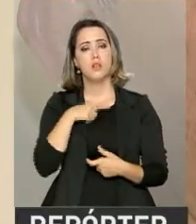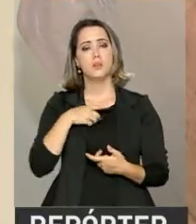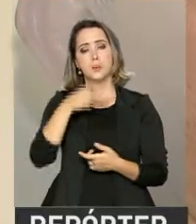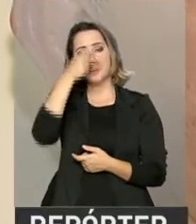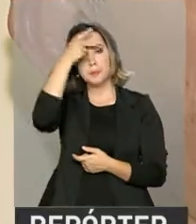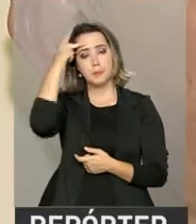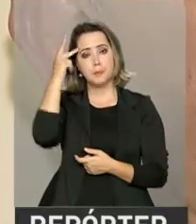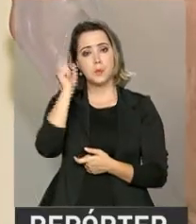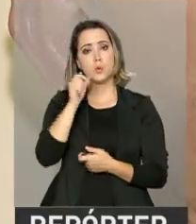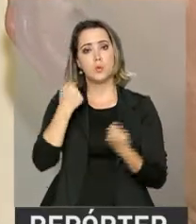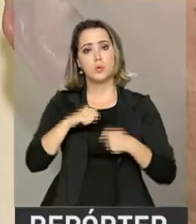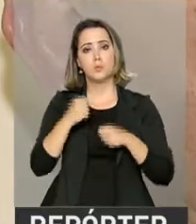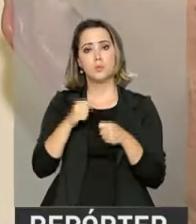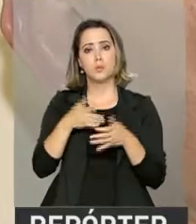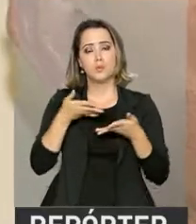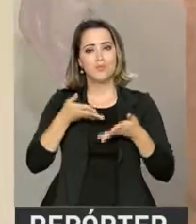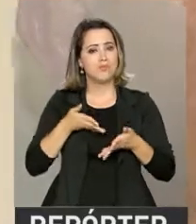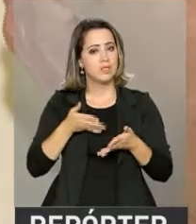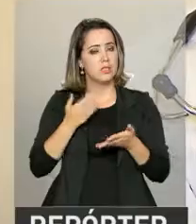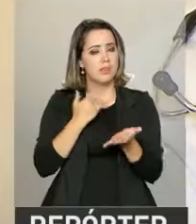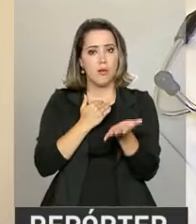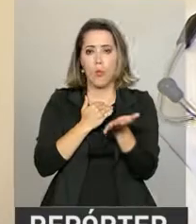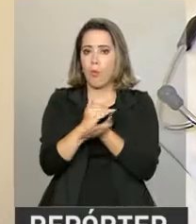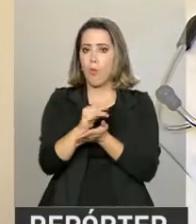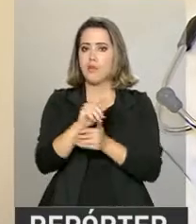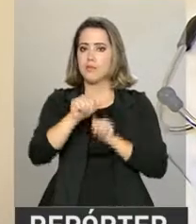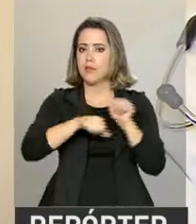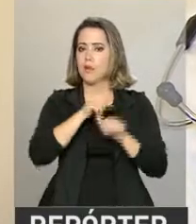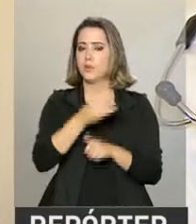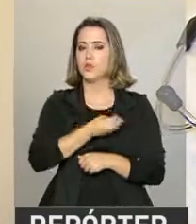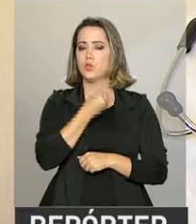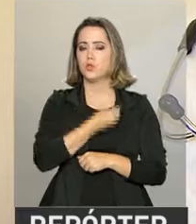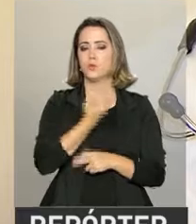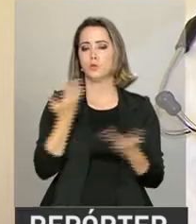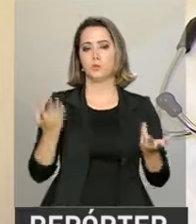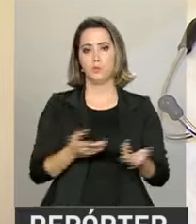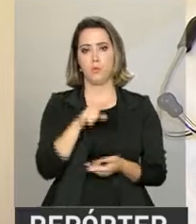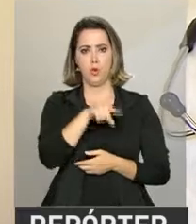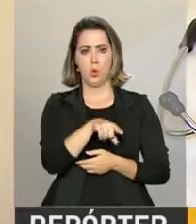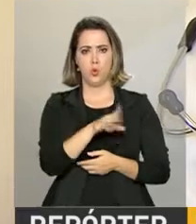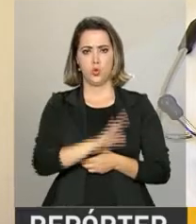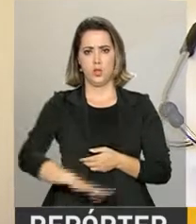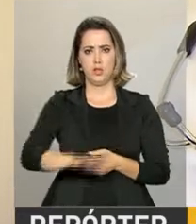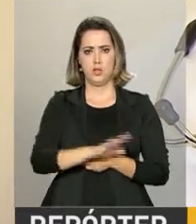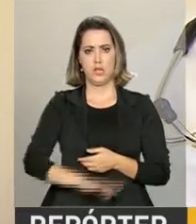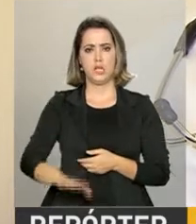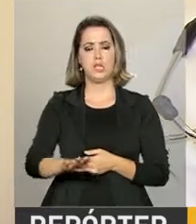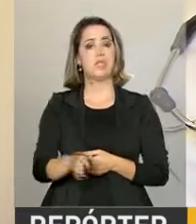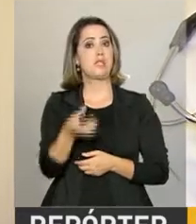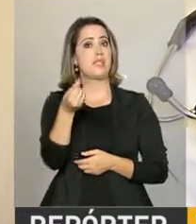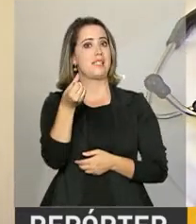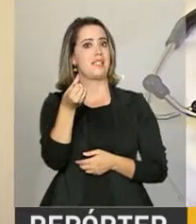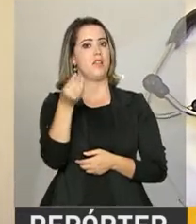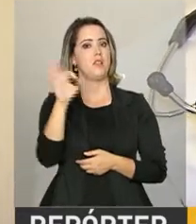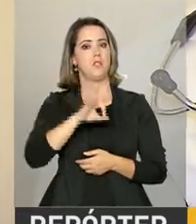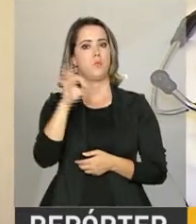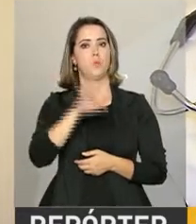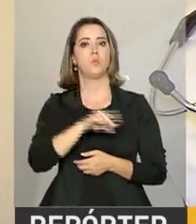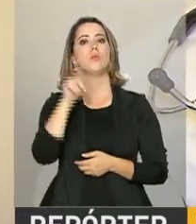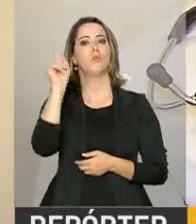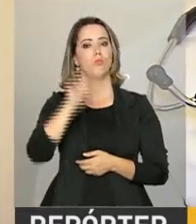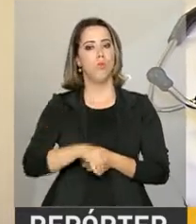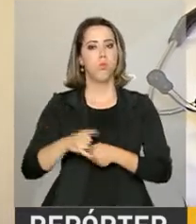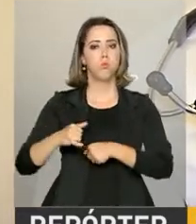têm que vir desde muito sinto essas crianças que hoje em torno de 6% delas ou obesas se a gente